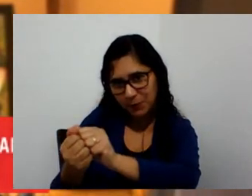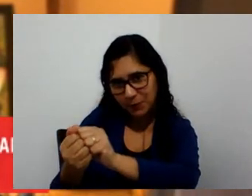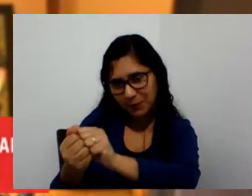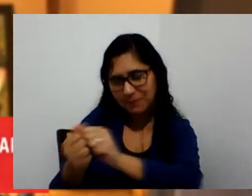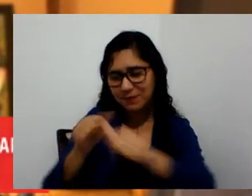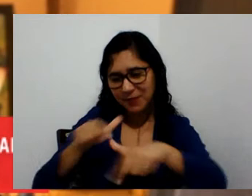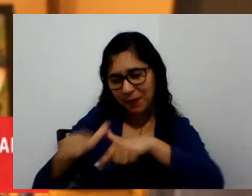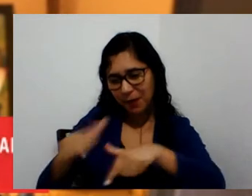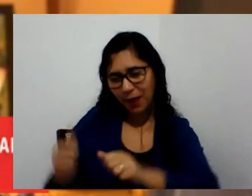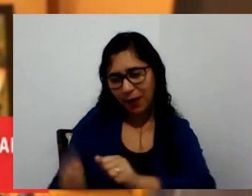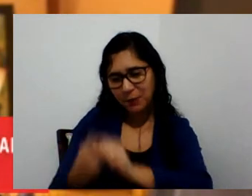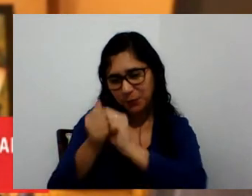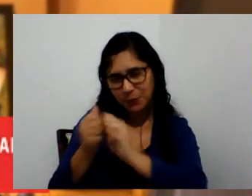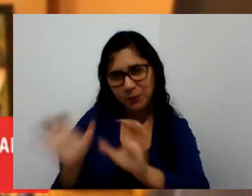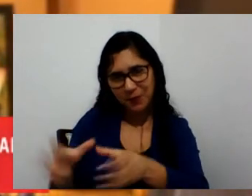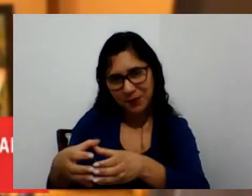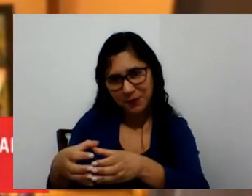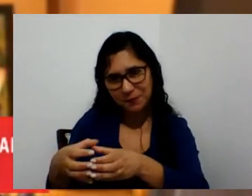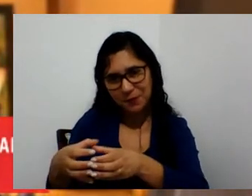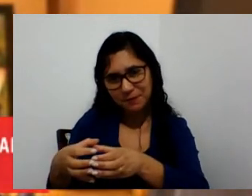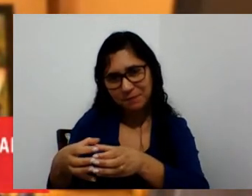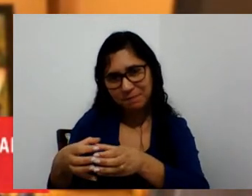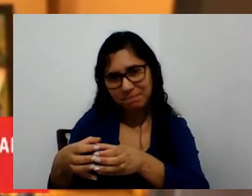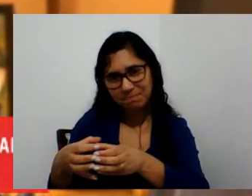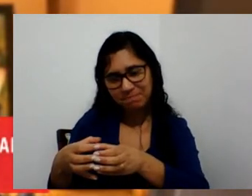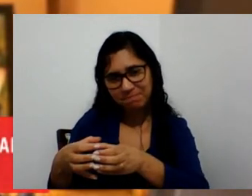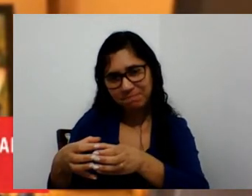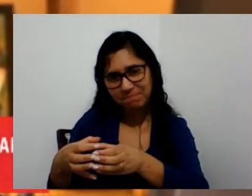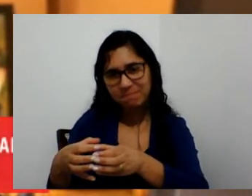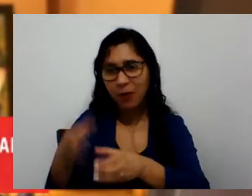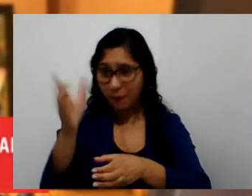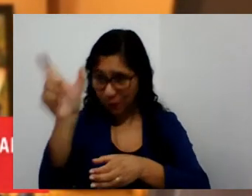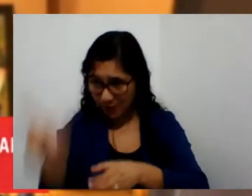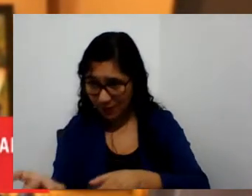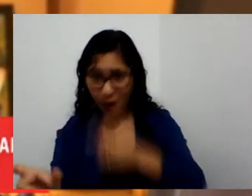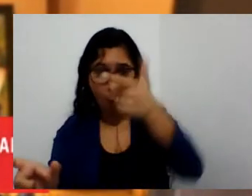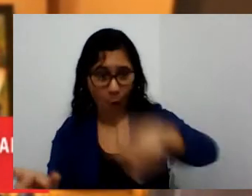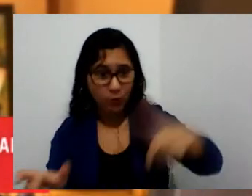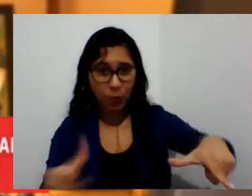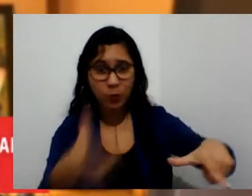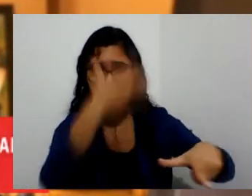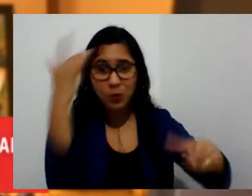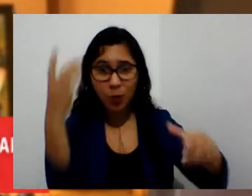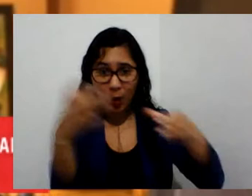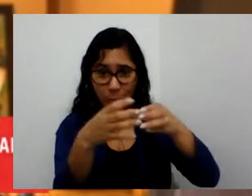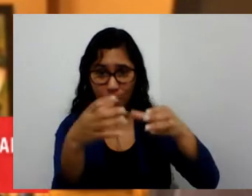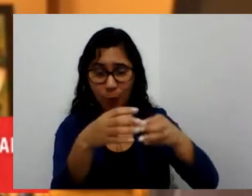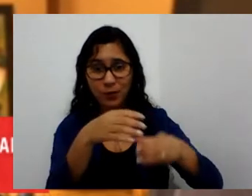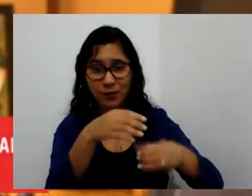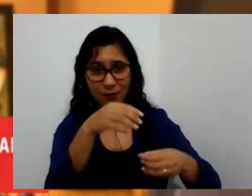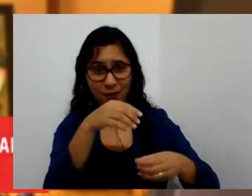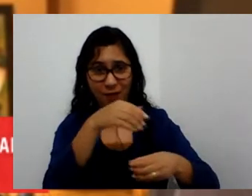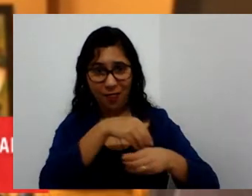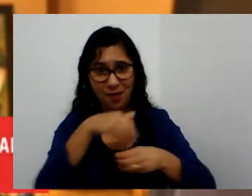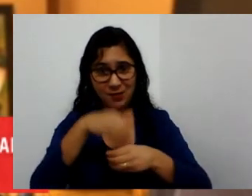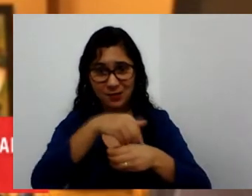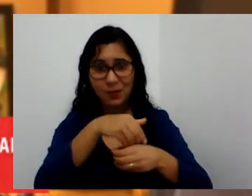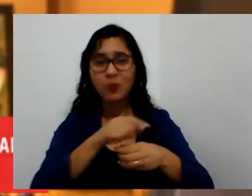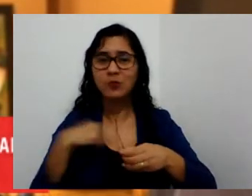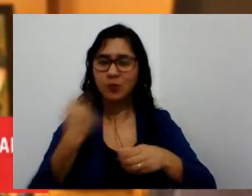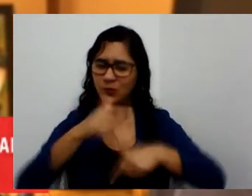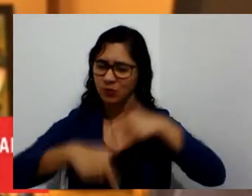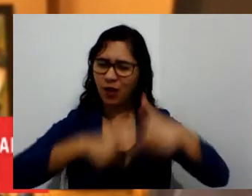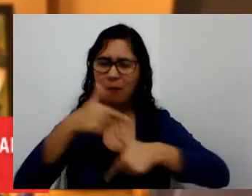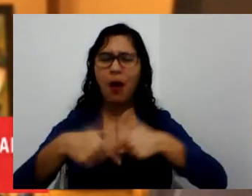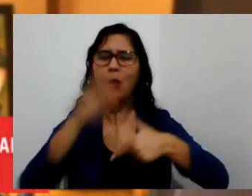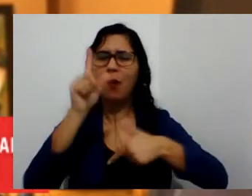equipe, né? E você e os demais integrantes da comissão eleitoral. o nosso trabalho está sendo um